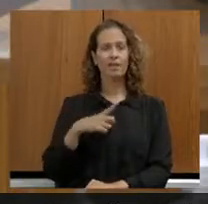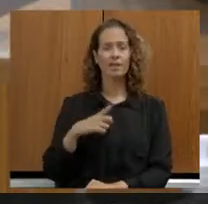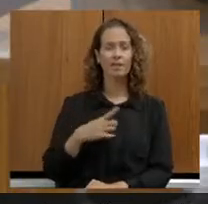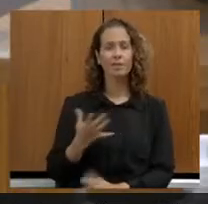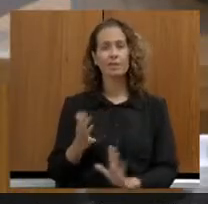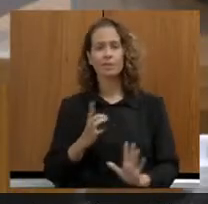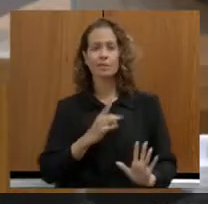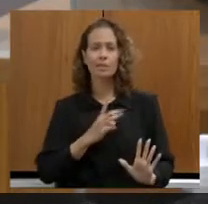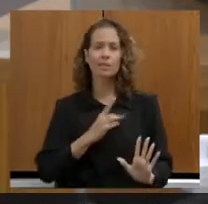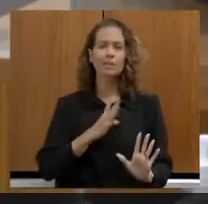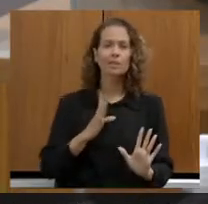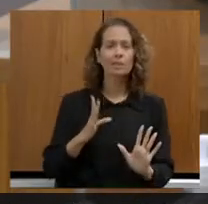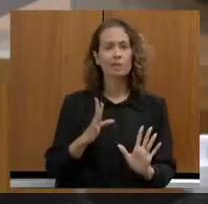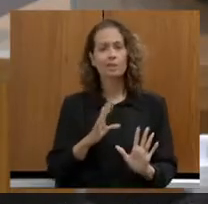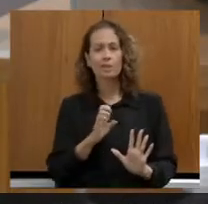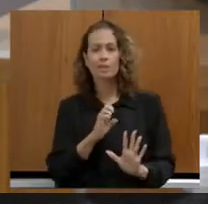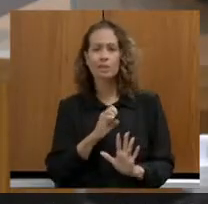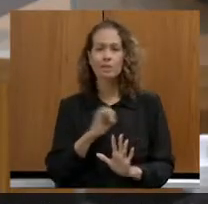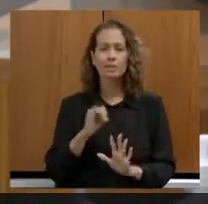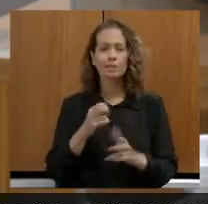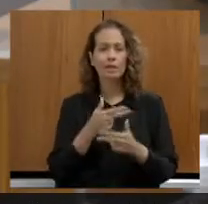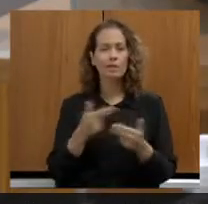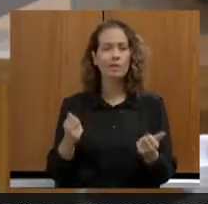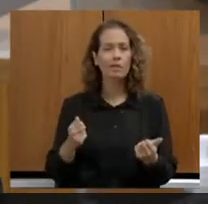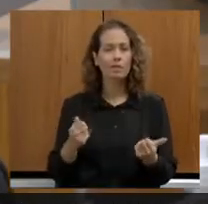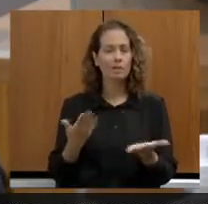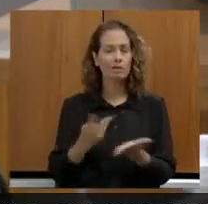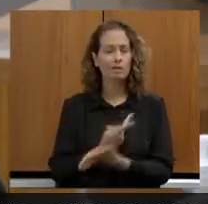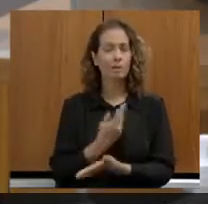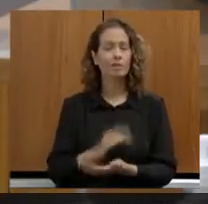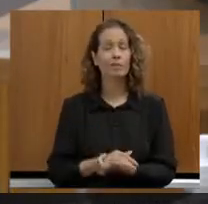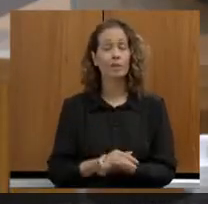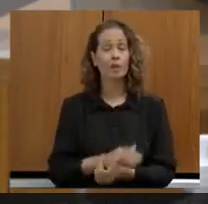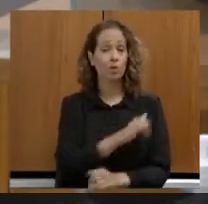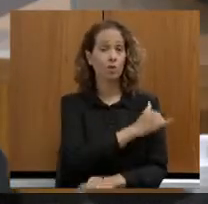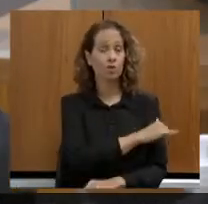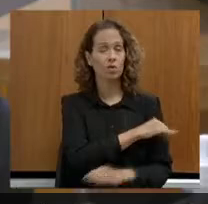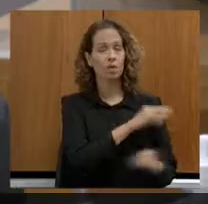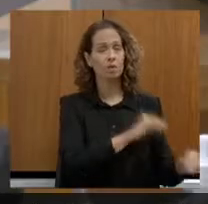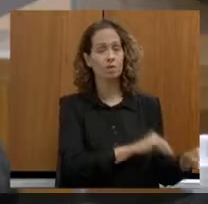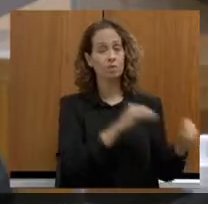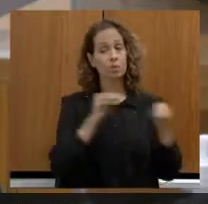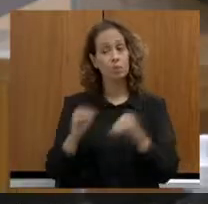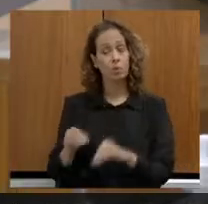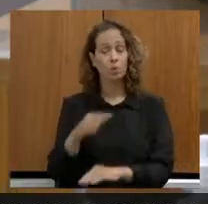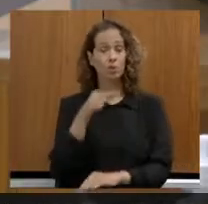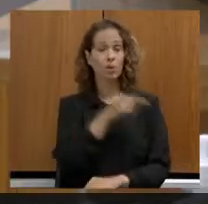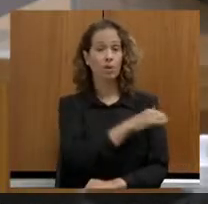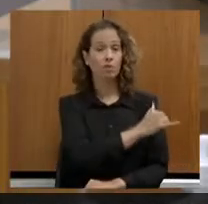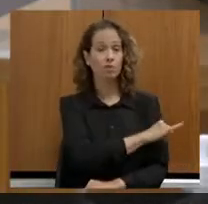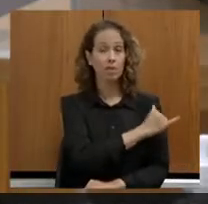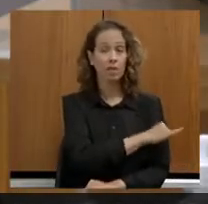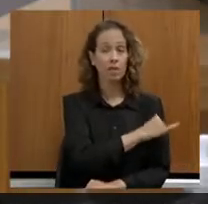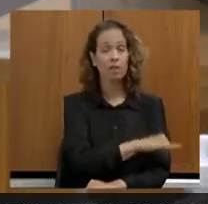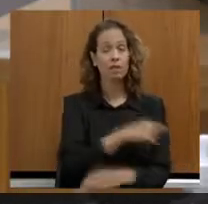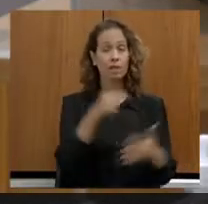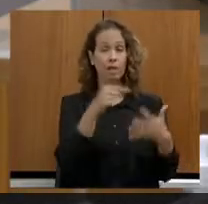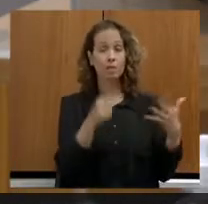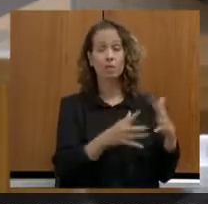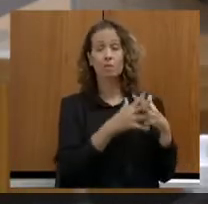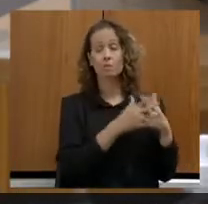receio se as coisas deveriam funcionar senhora veio do Rio de Janeiro o estado que as coisas se complicam mais